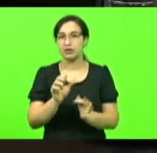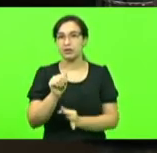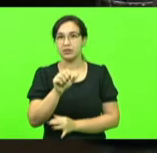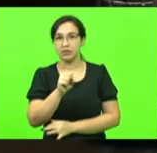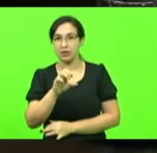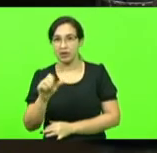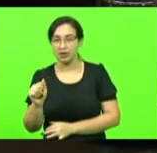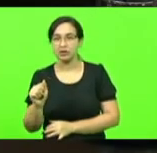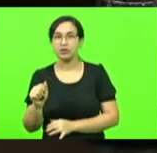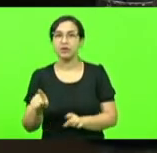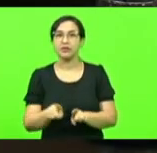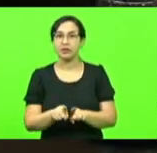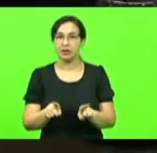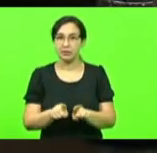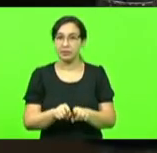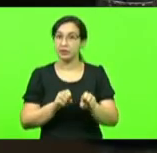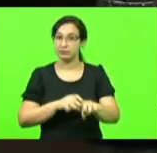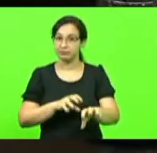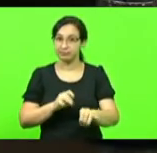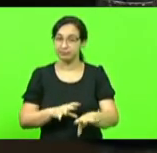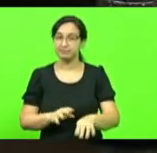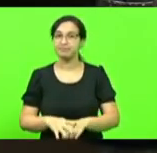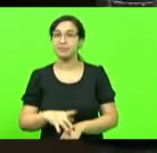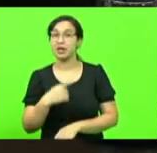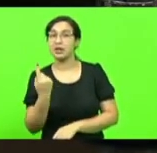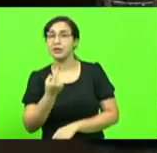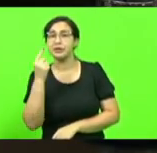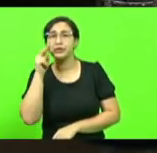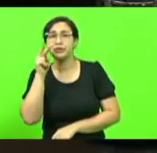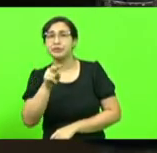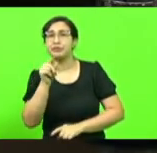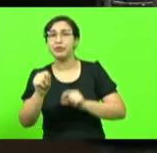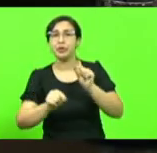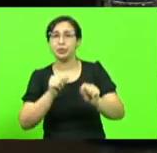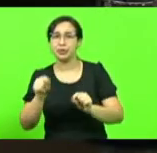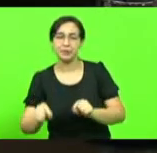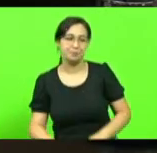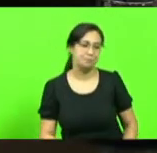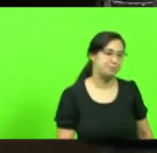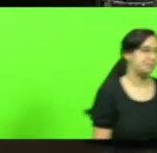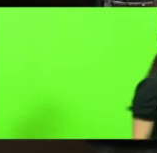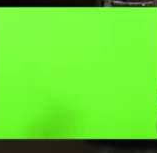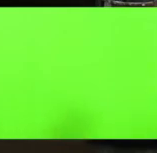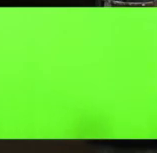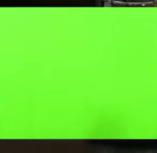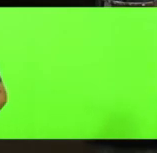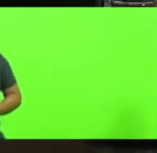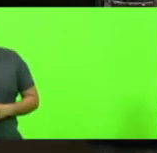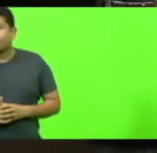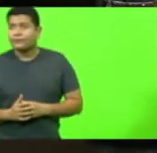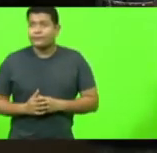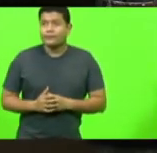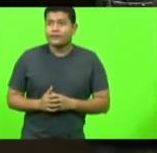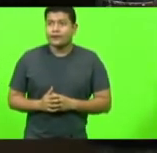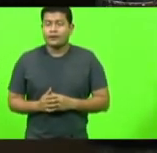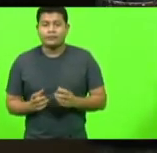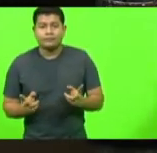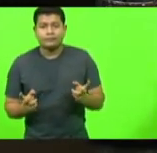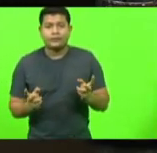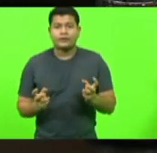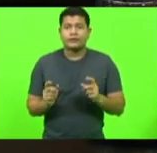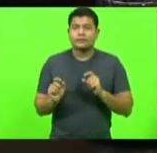Fundação da Educação, nós vemos que em todas as falas o problema é o